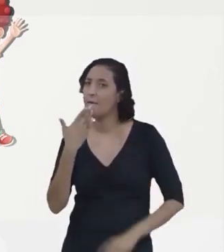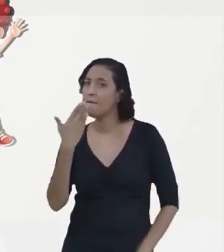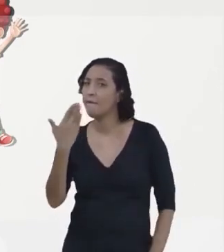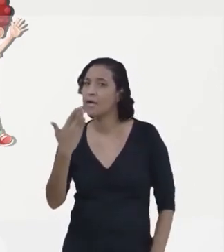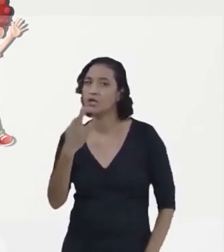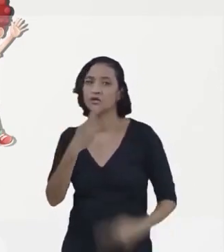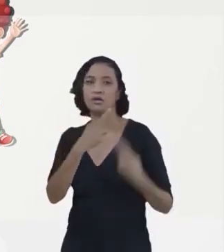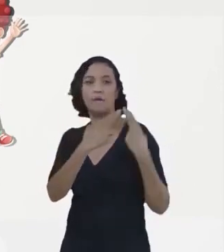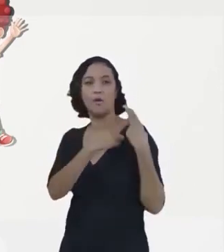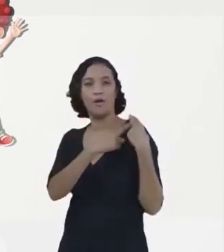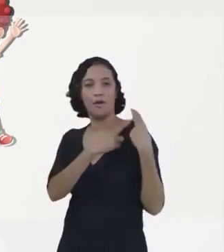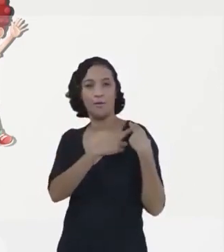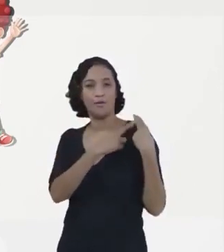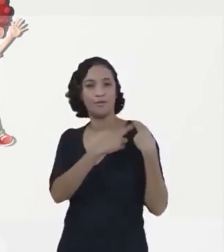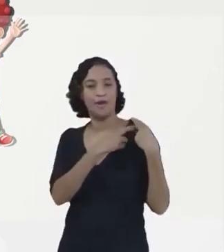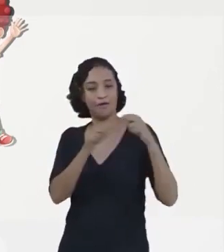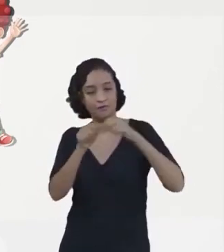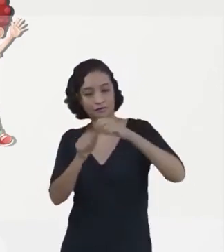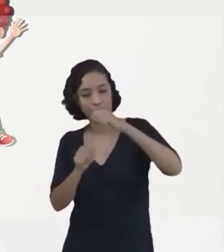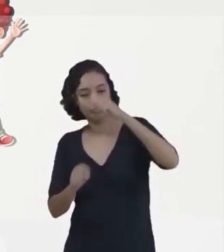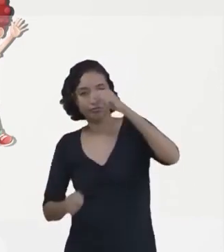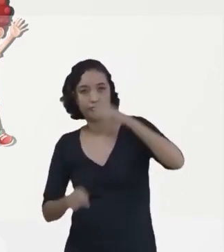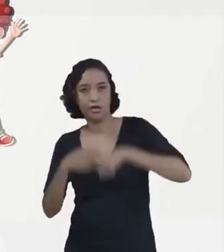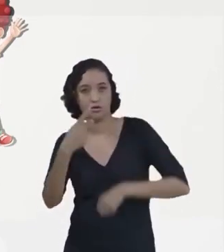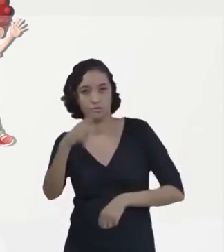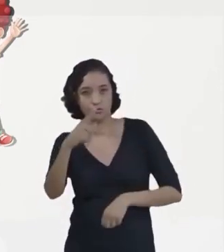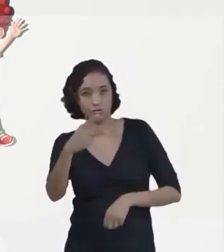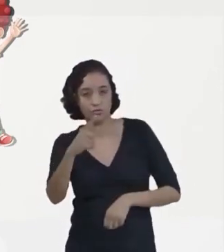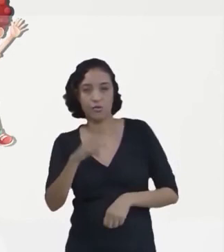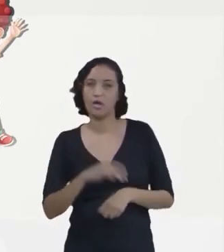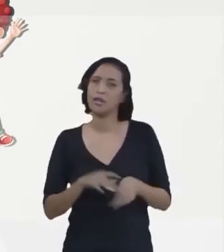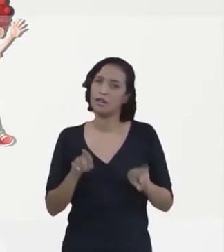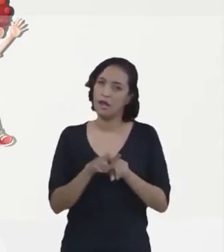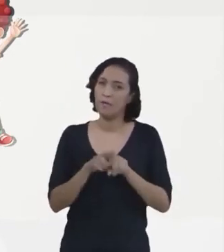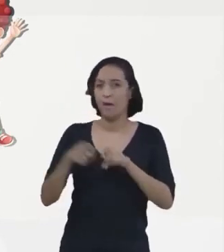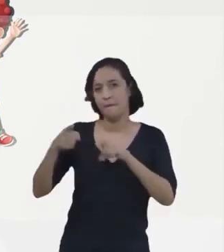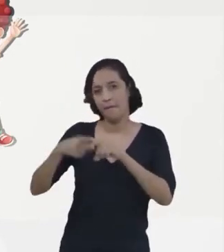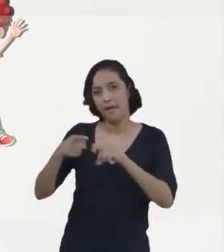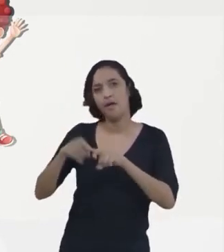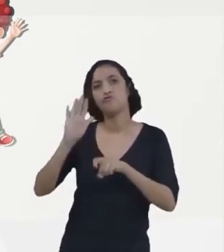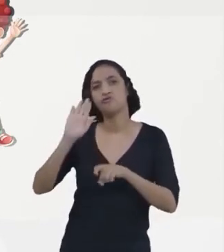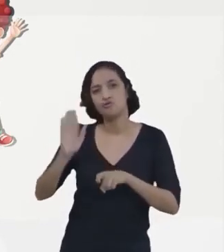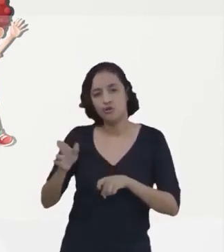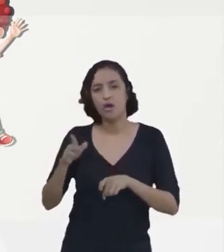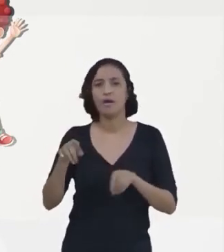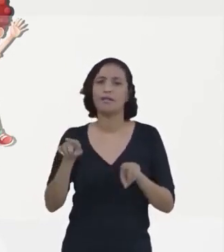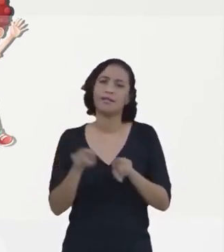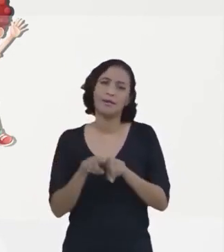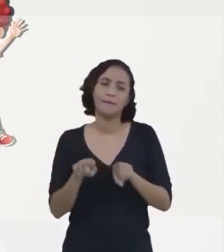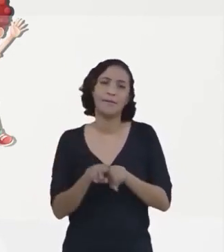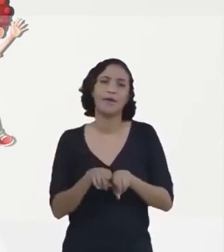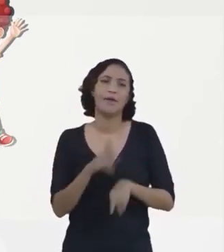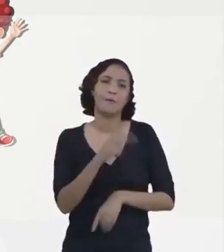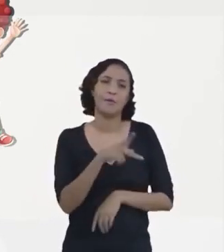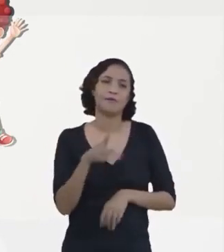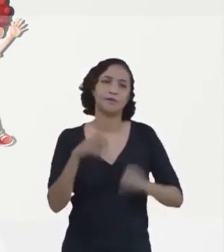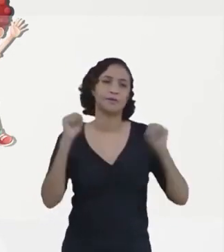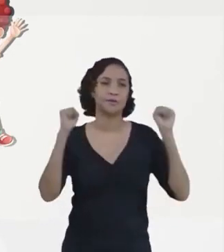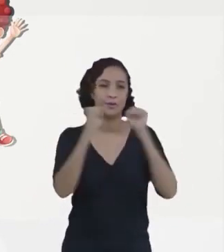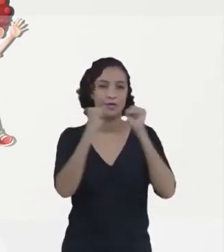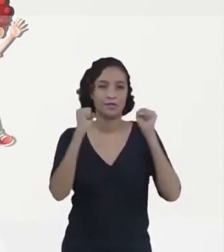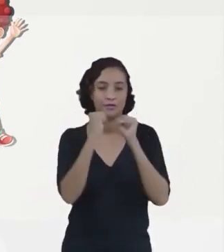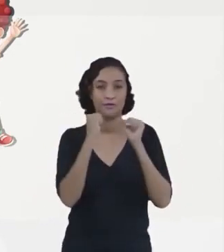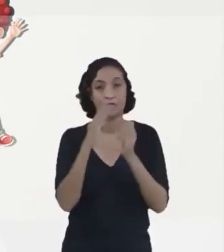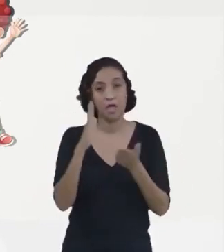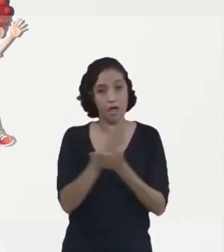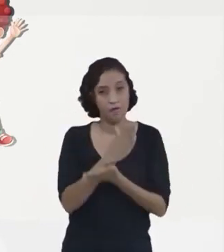educação física já deve ter feito isso, ou o seu médico, pediatra, quem já foi, eles fazem isso. Ele tem, algumas casas,